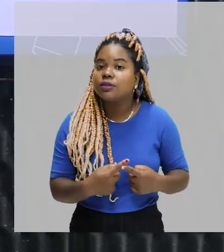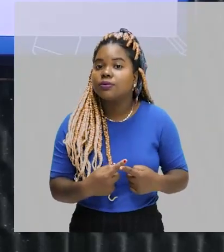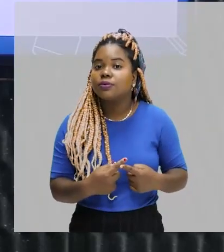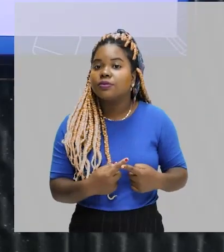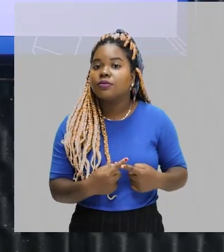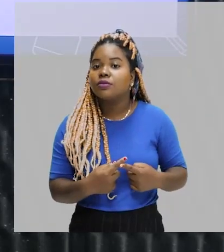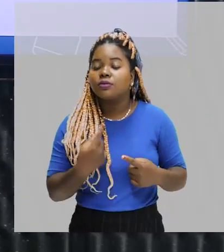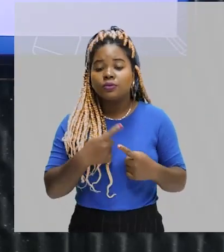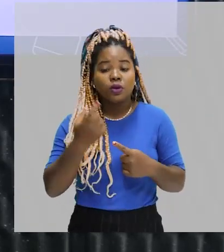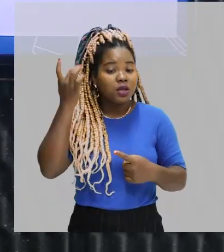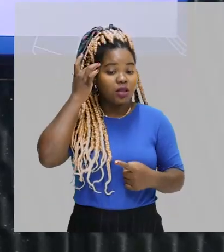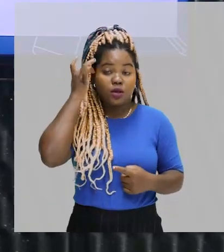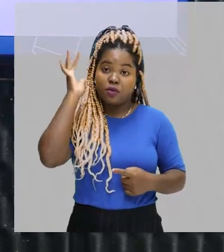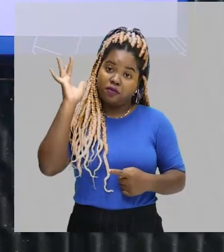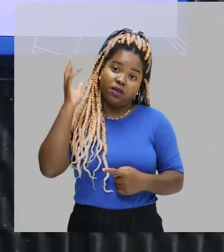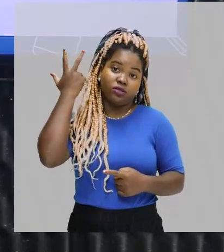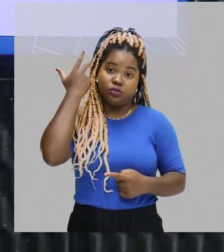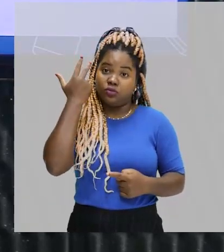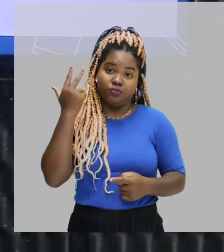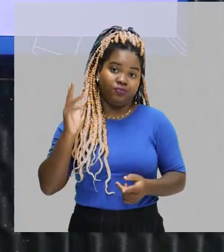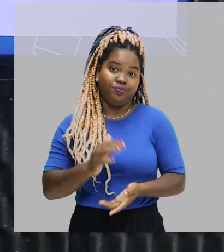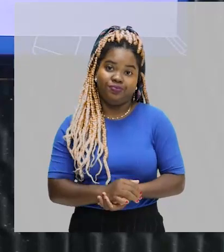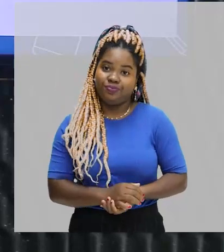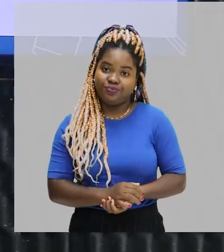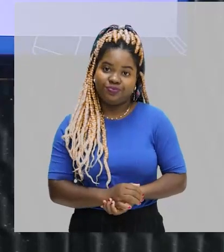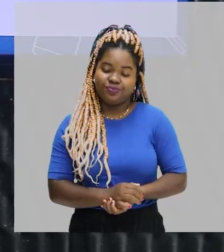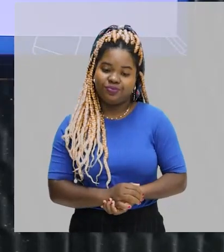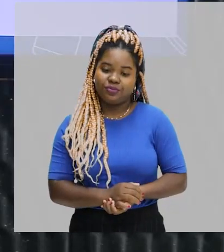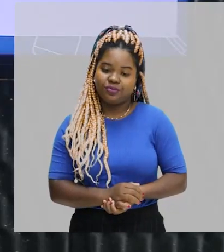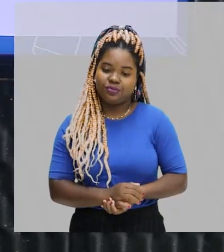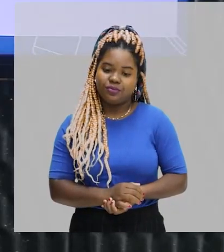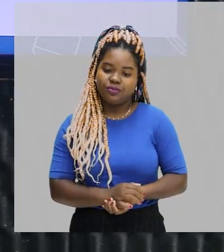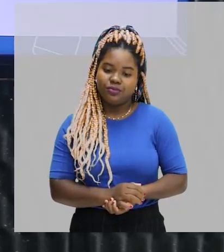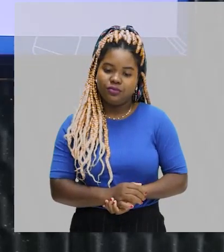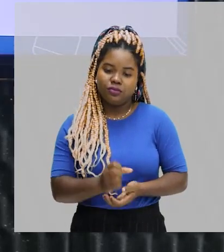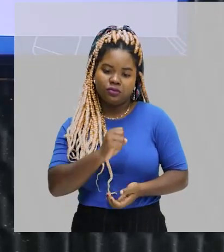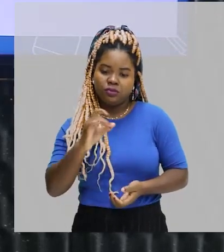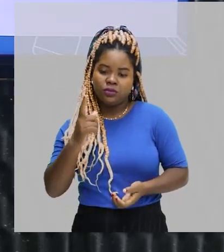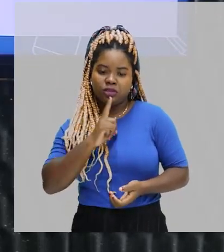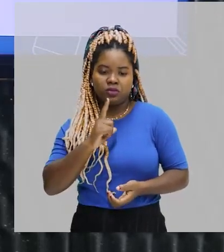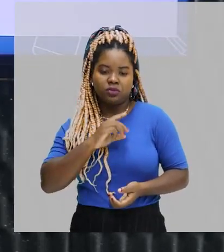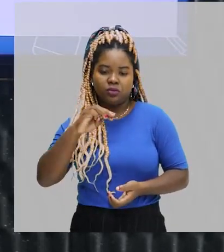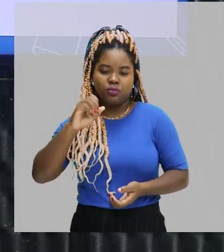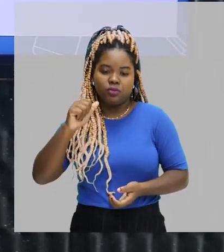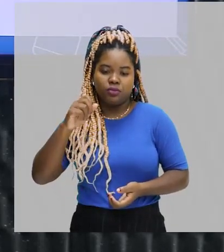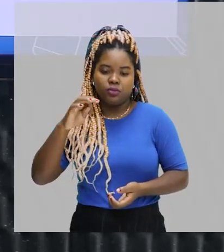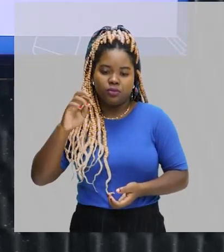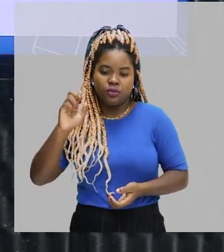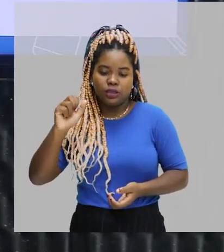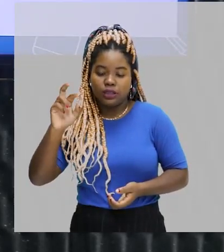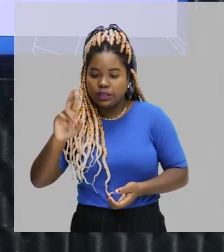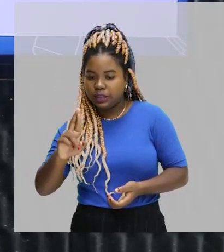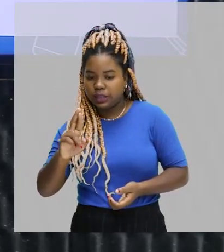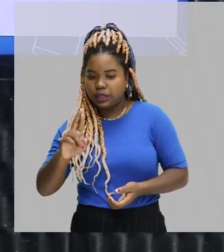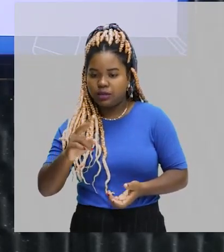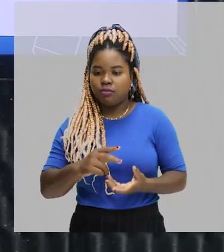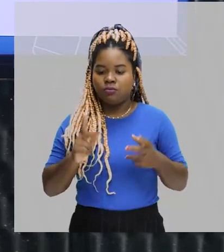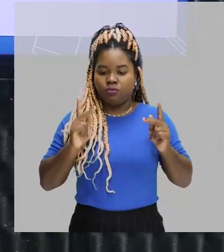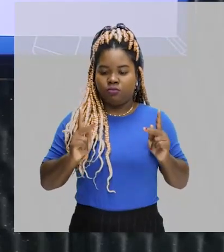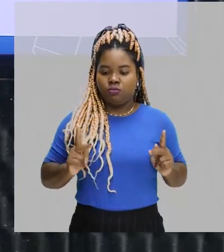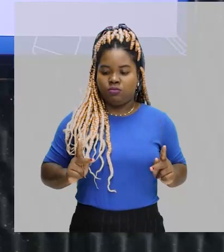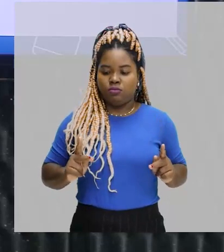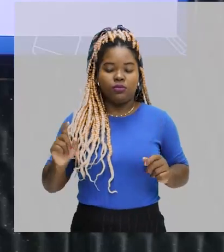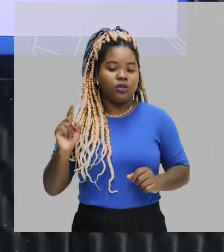é algo tão fácil, tão comum. Então, a maioria das pessoas vai, se eu manter a minha postura, não, se eu